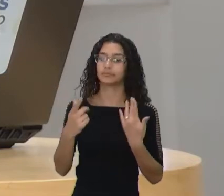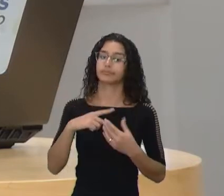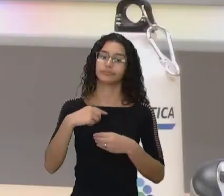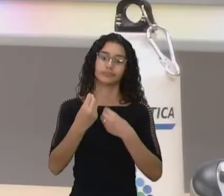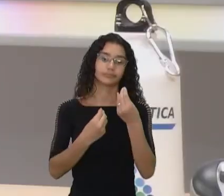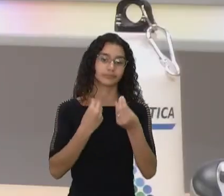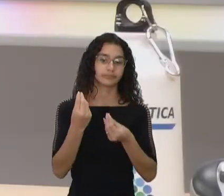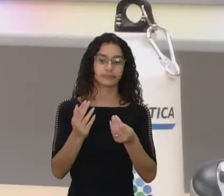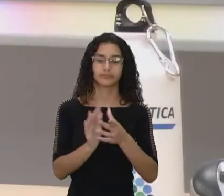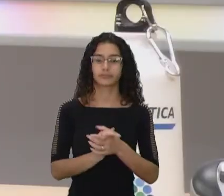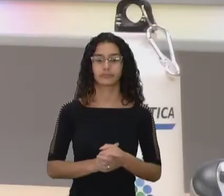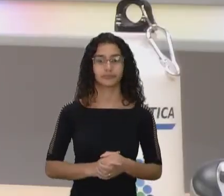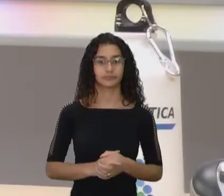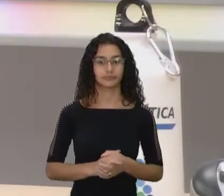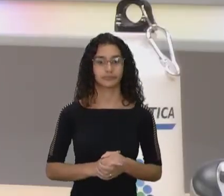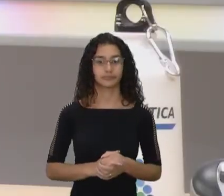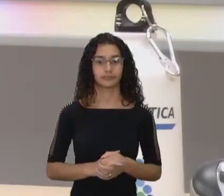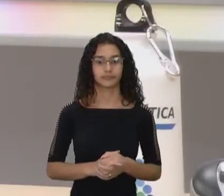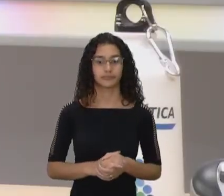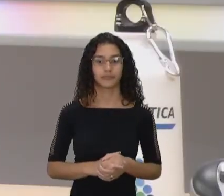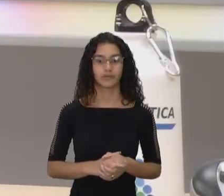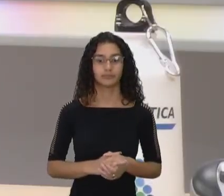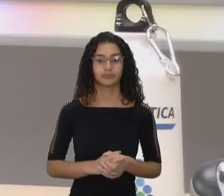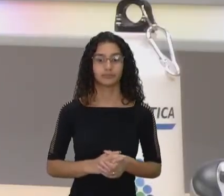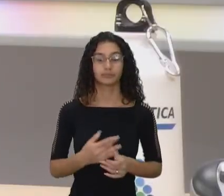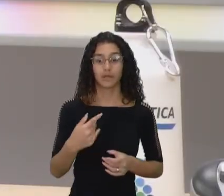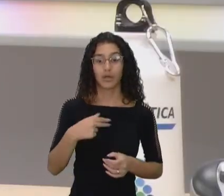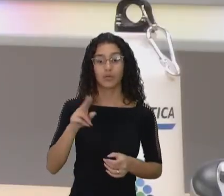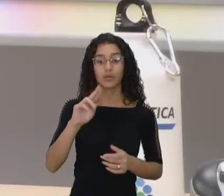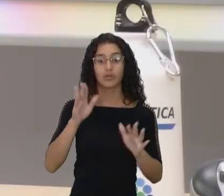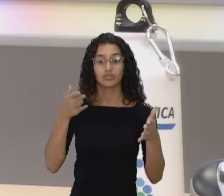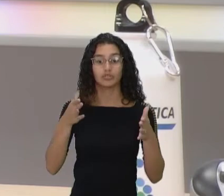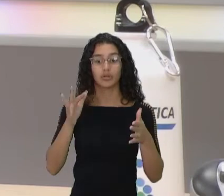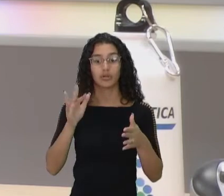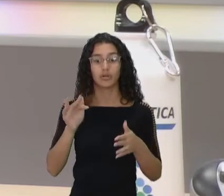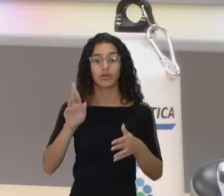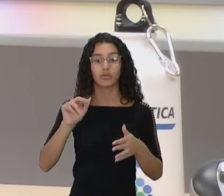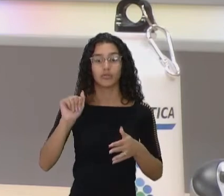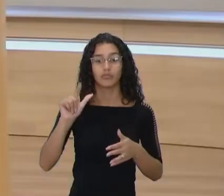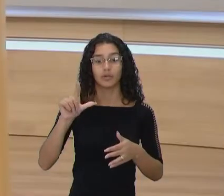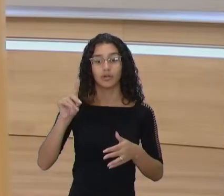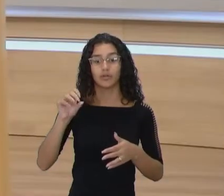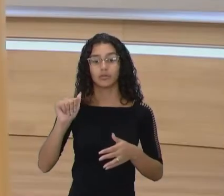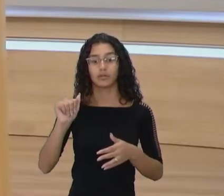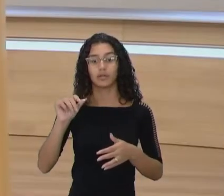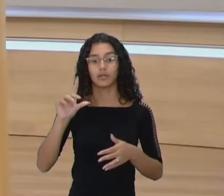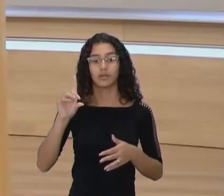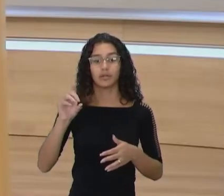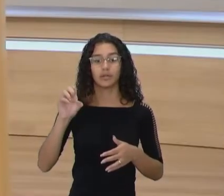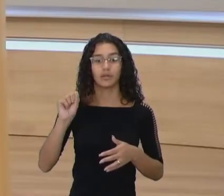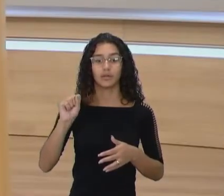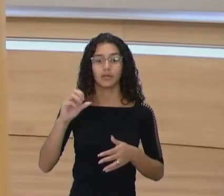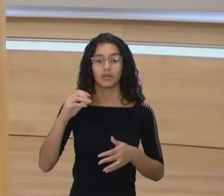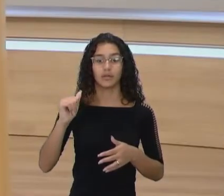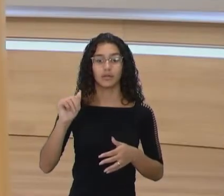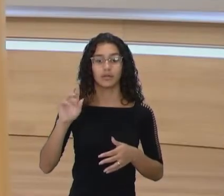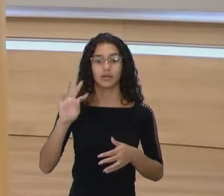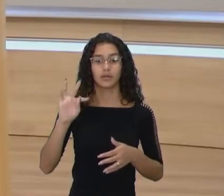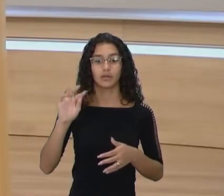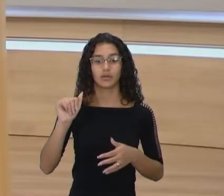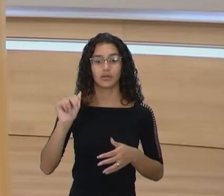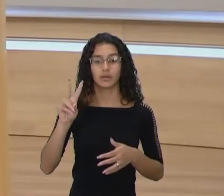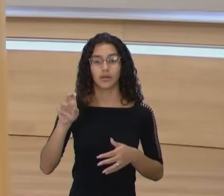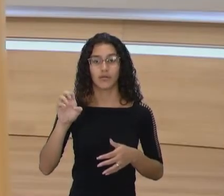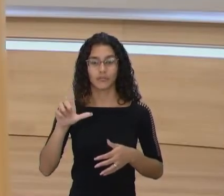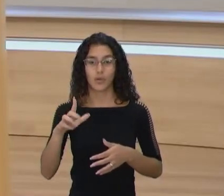tem como, né? Não tem como, não tem mesmo. Tanto que eu usei já a fralda descartável. Meus irmãos, que são um pouquinho mais velhos do que eu, já usavam fralda